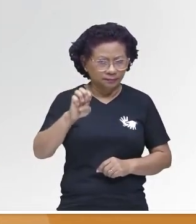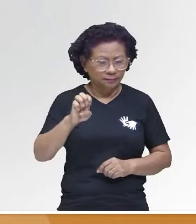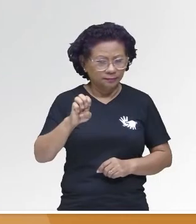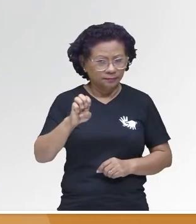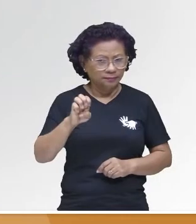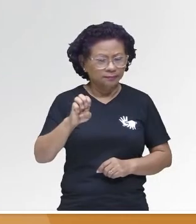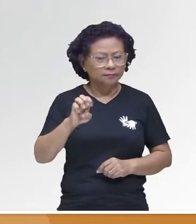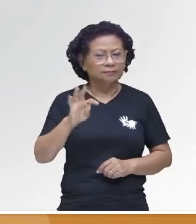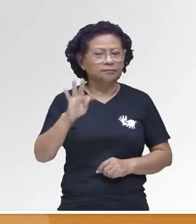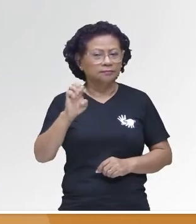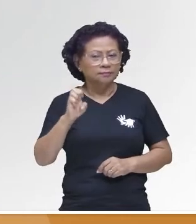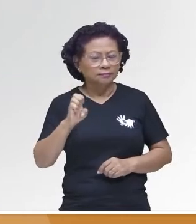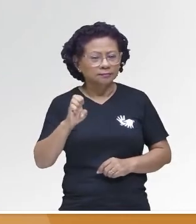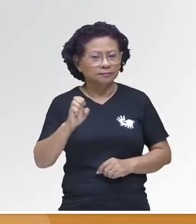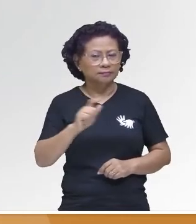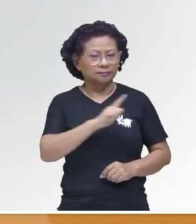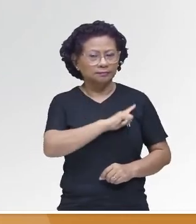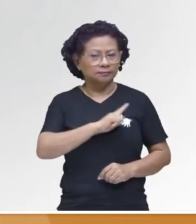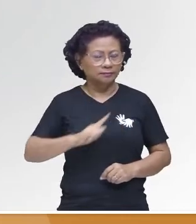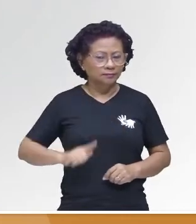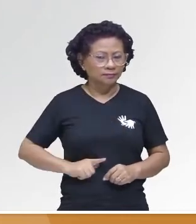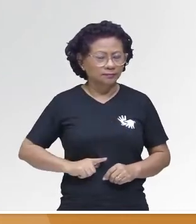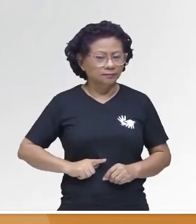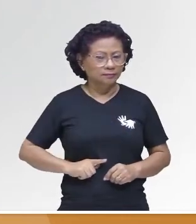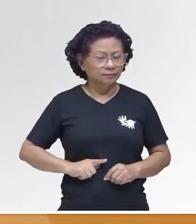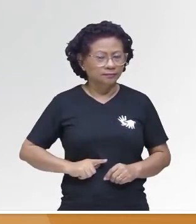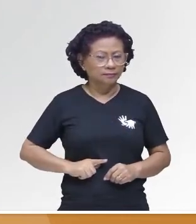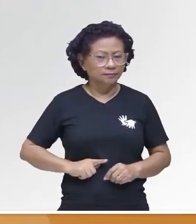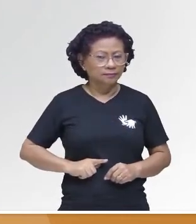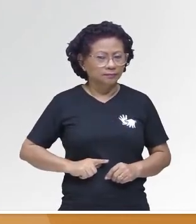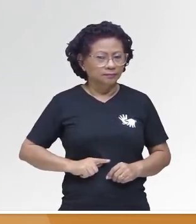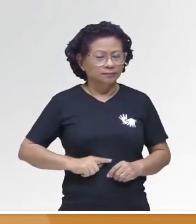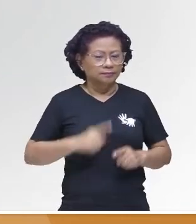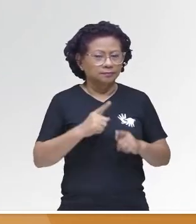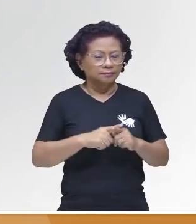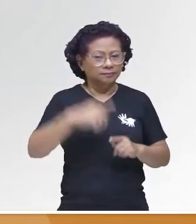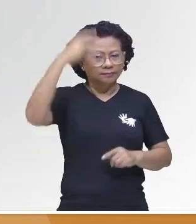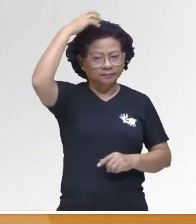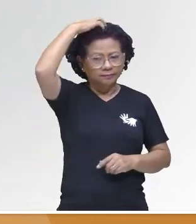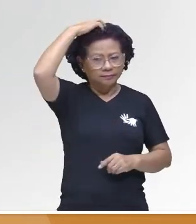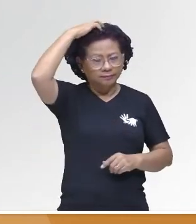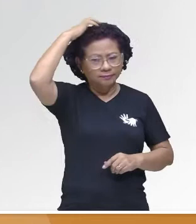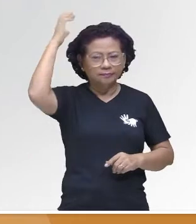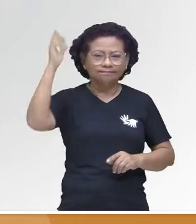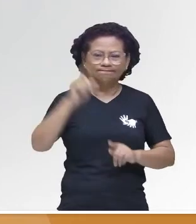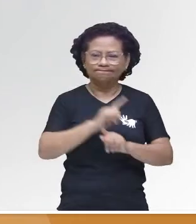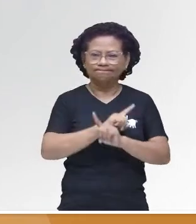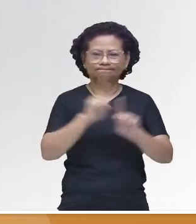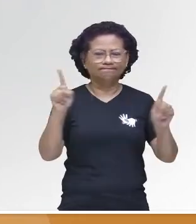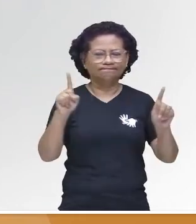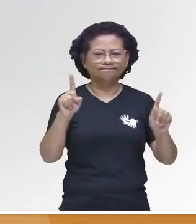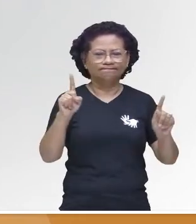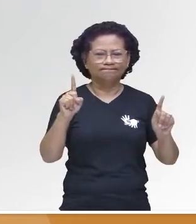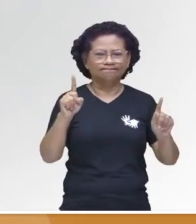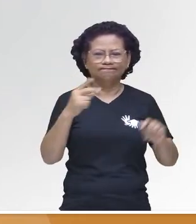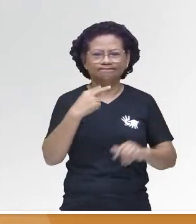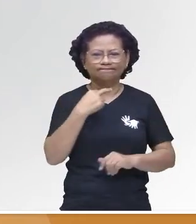governa enquanto o imperador não pode. D. Pedro I